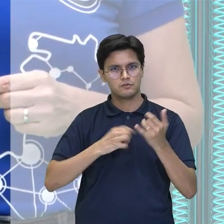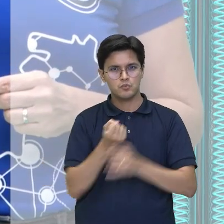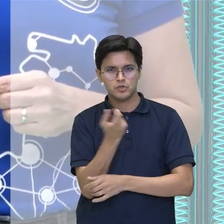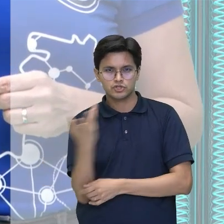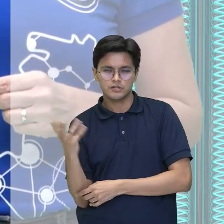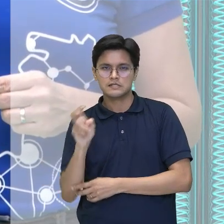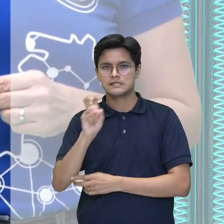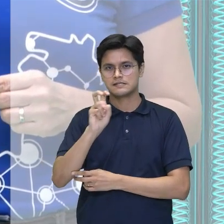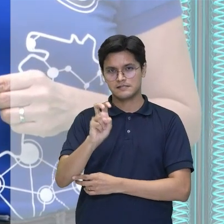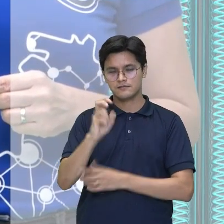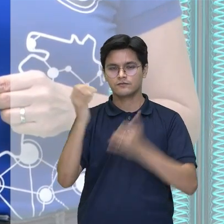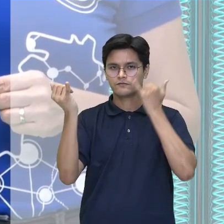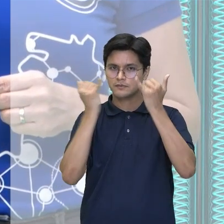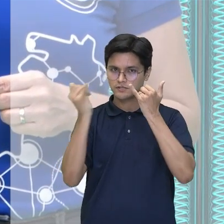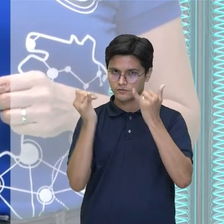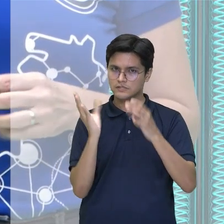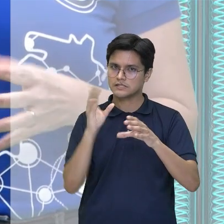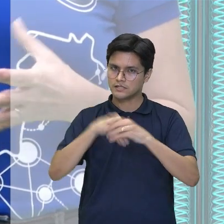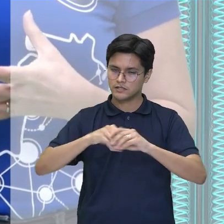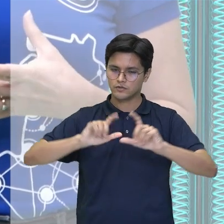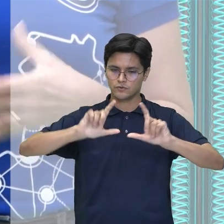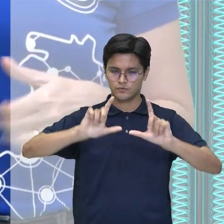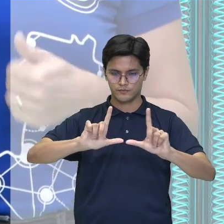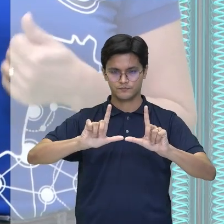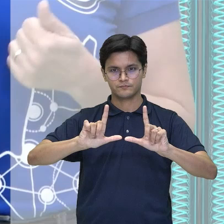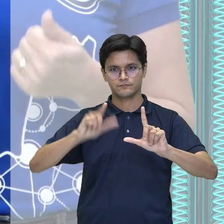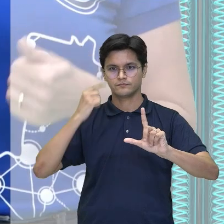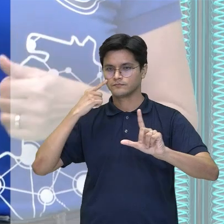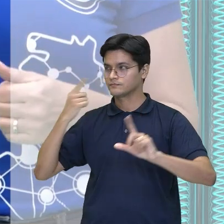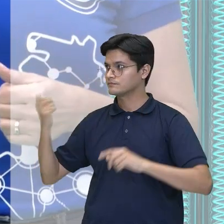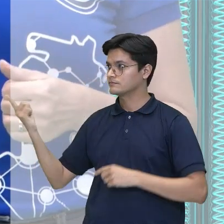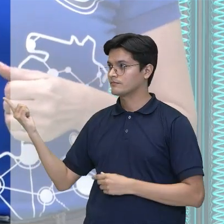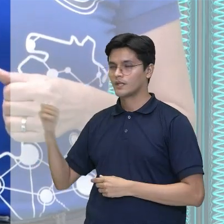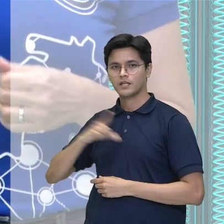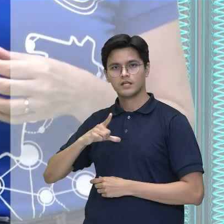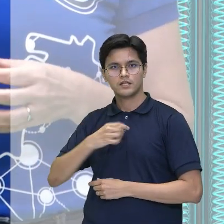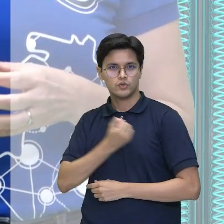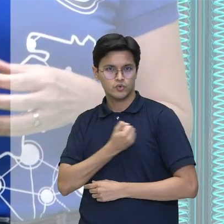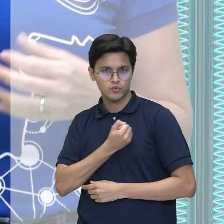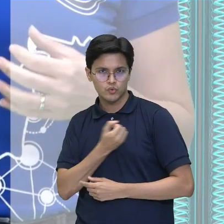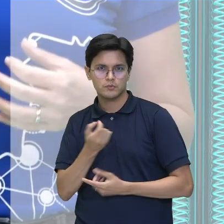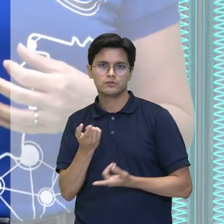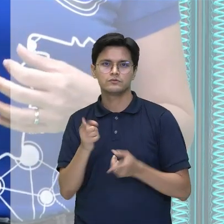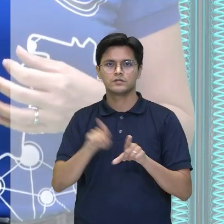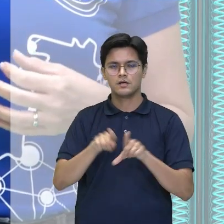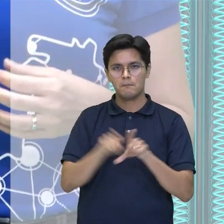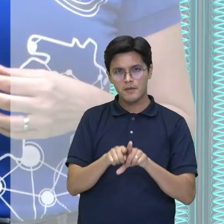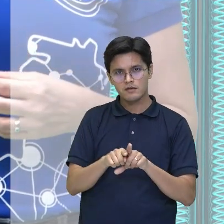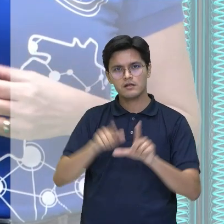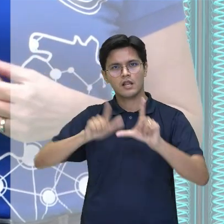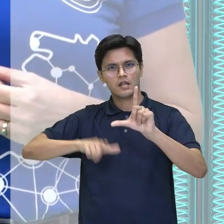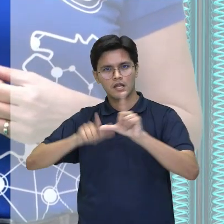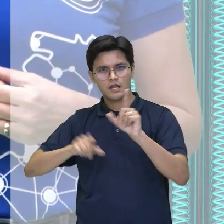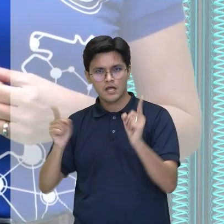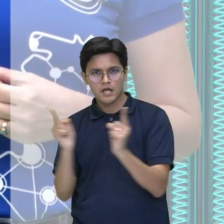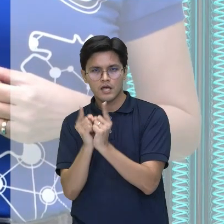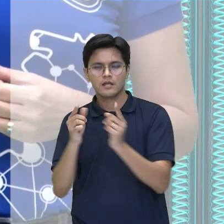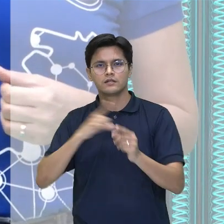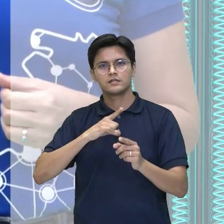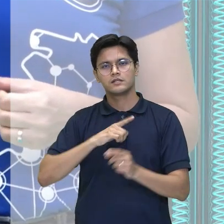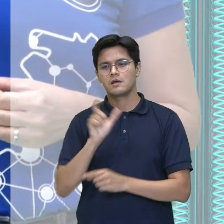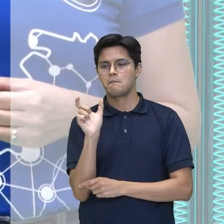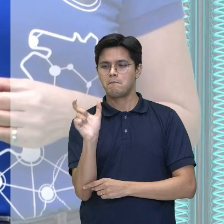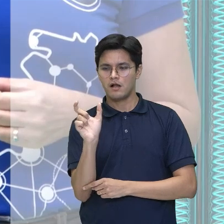certo? Todas elas ali dentro daquela caixinha, ok? Tem número, tem sigla, certo? Tem as palavras,